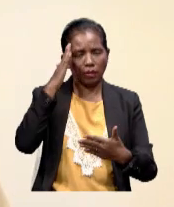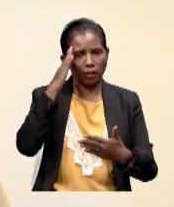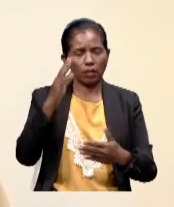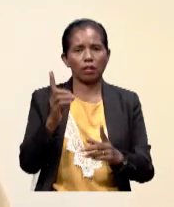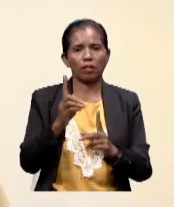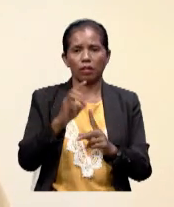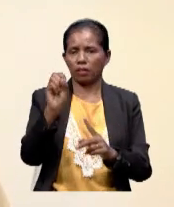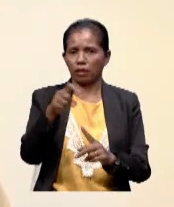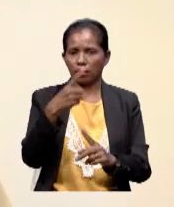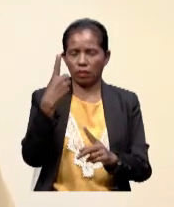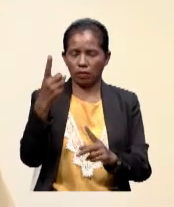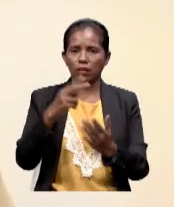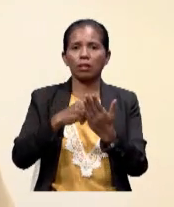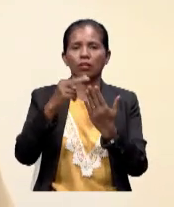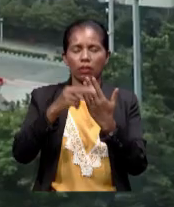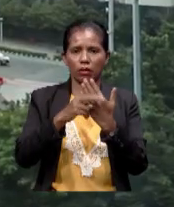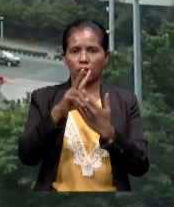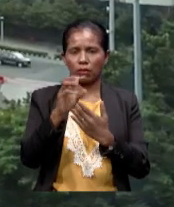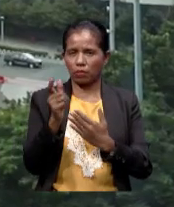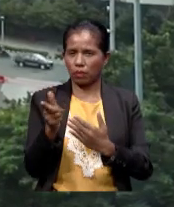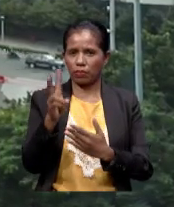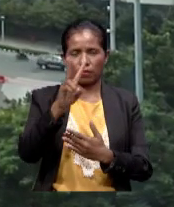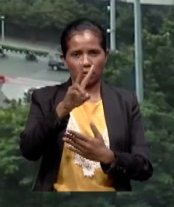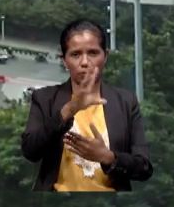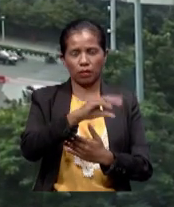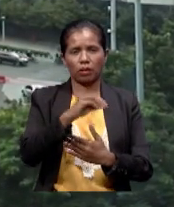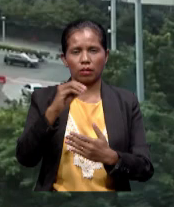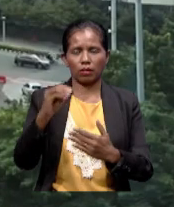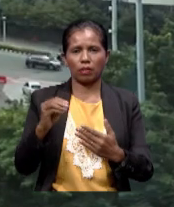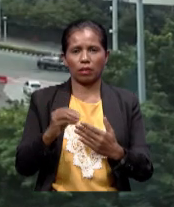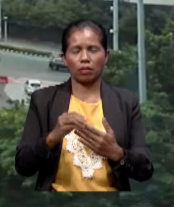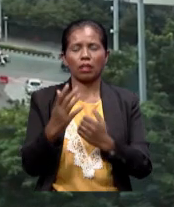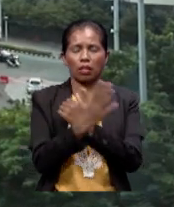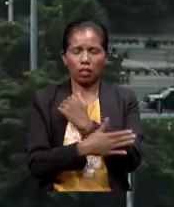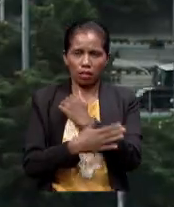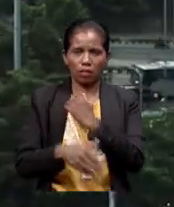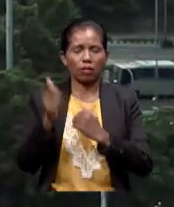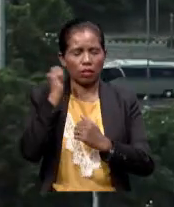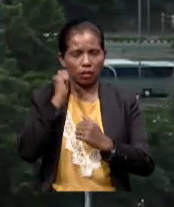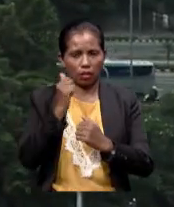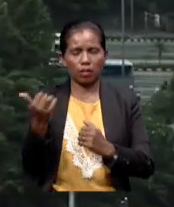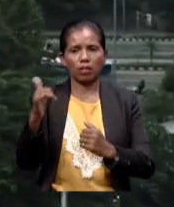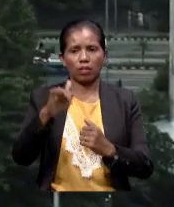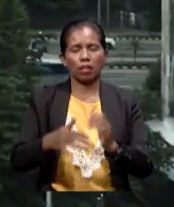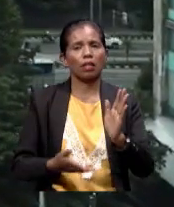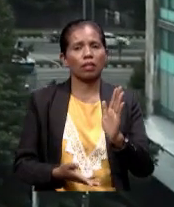de novembro 2022, líderes países ASEAN sira hasaiona